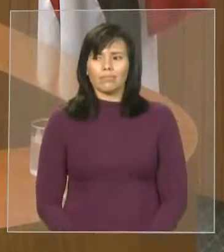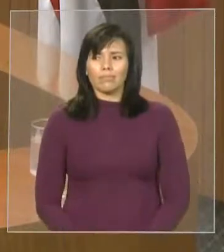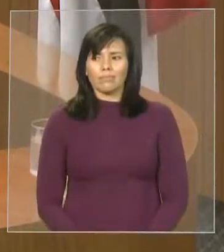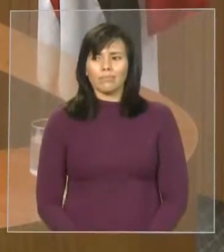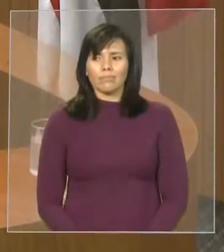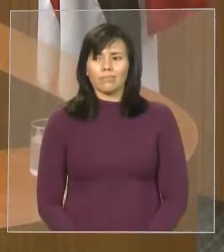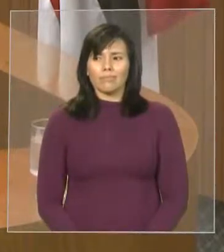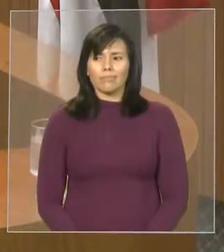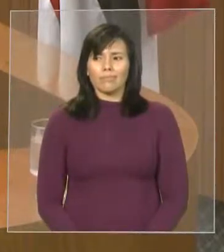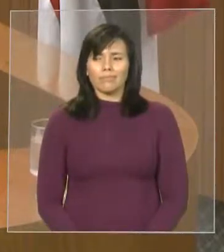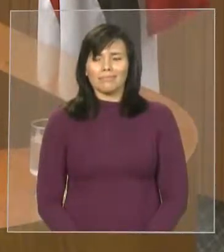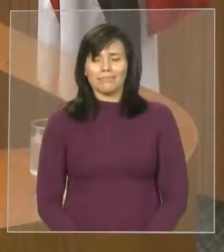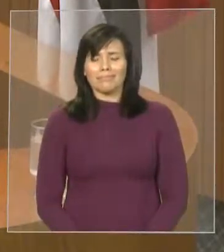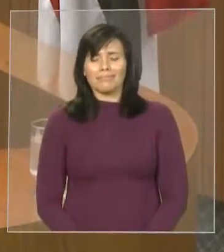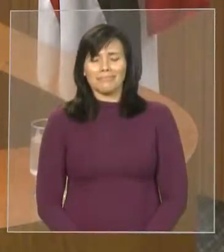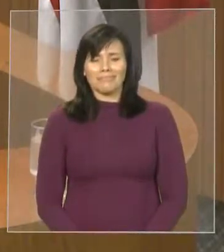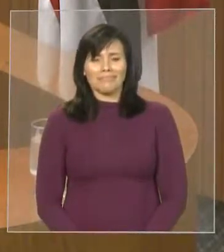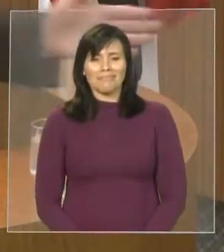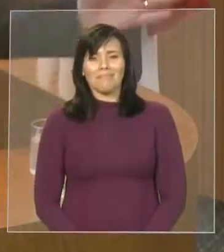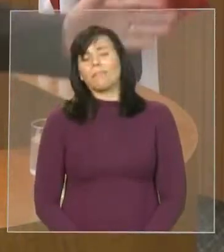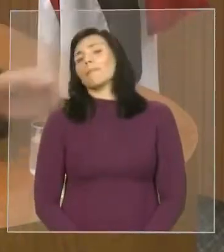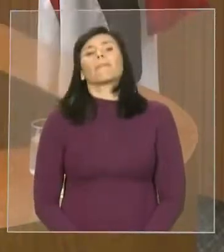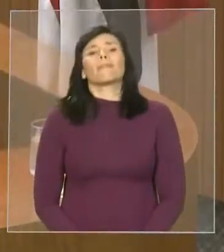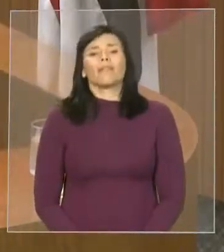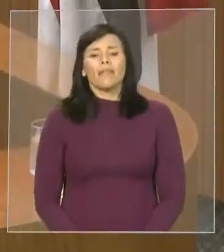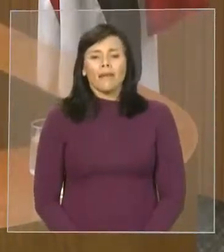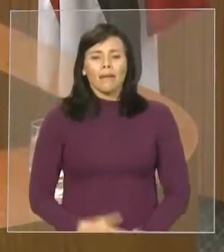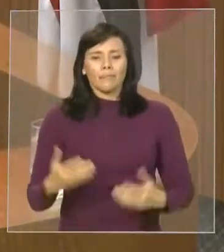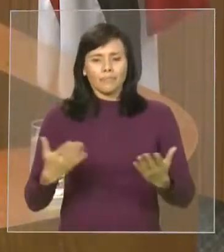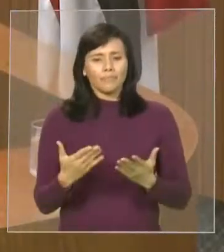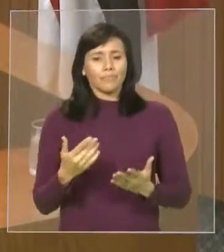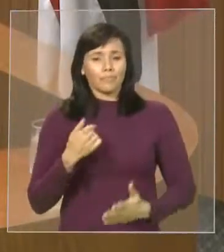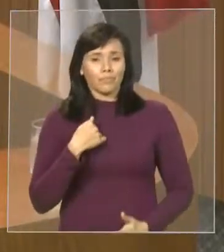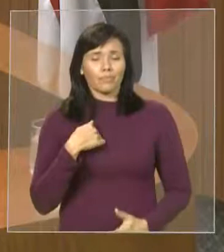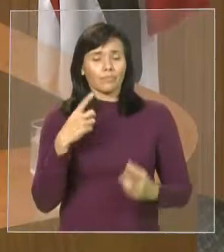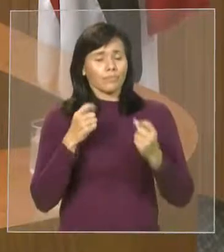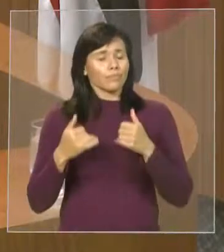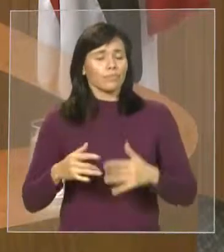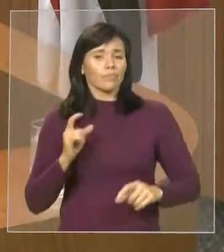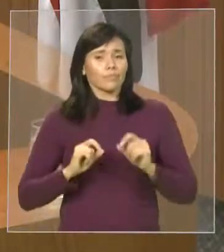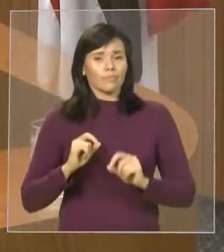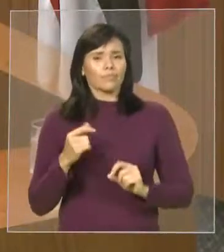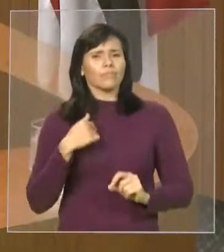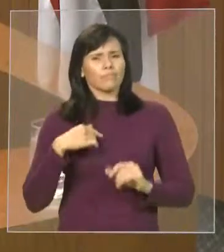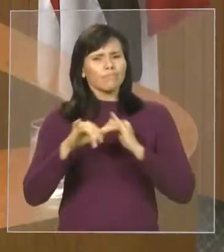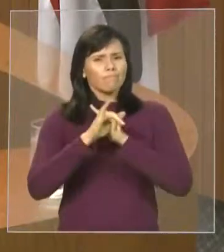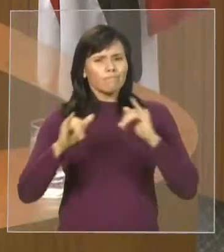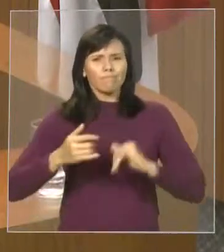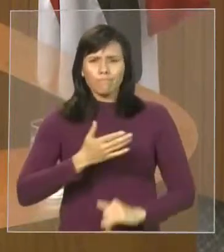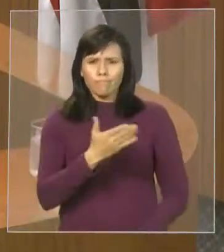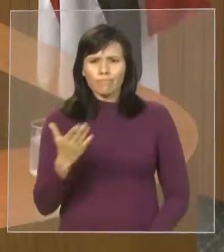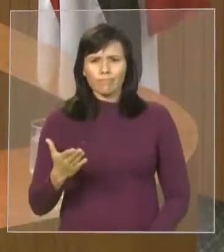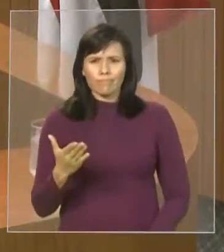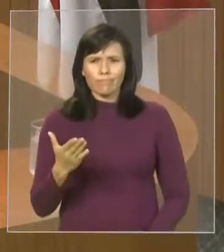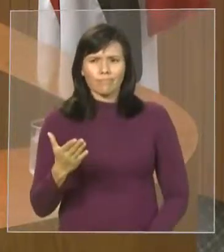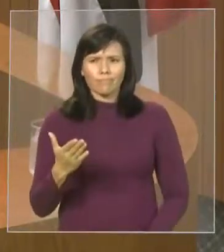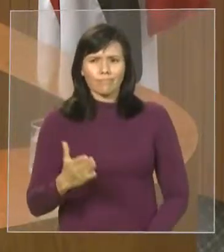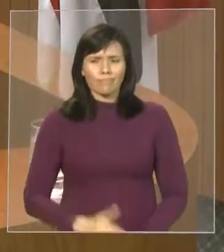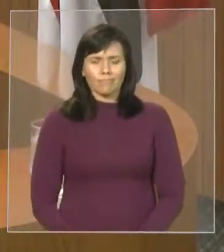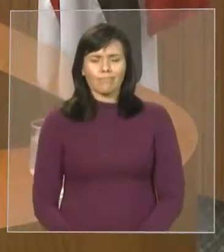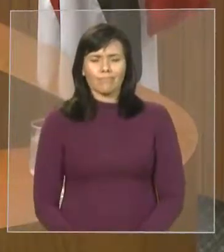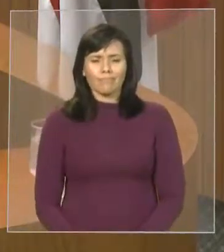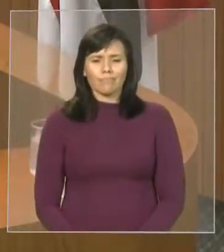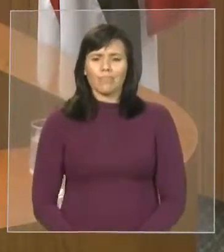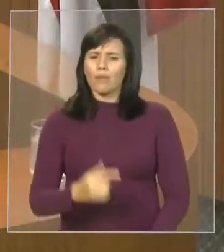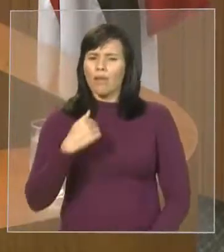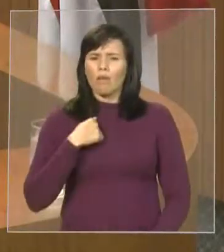Então, agora, esse, eu digo publicamente aqui da tribuna, não terá o voto